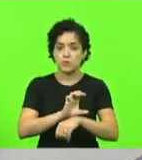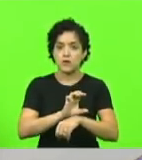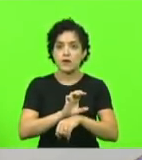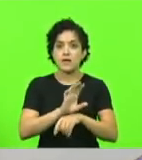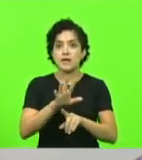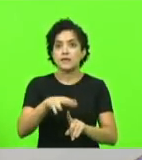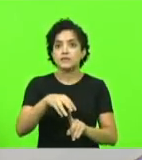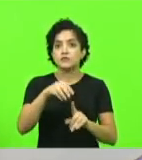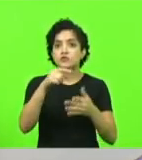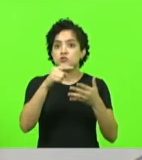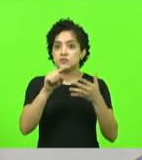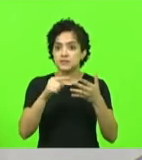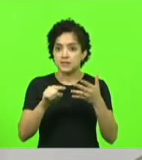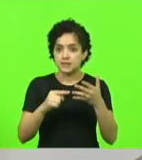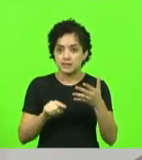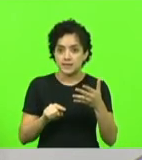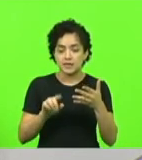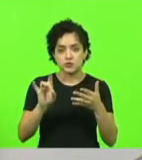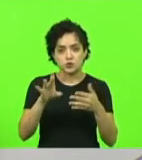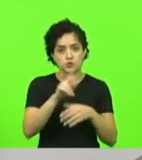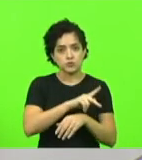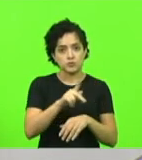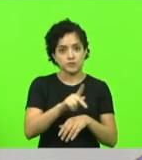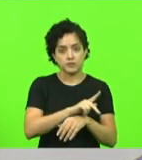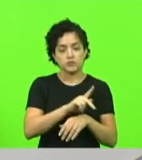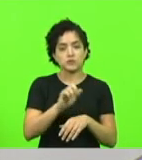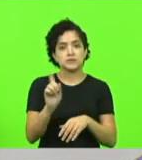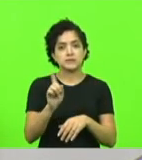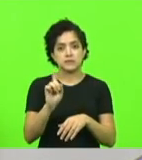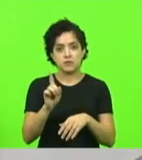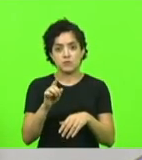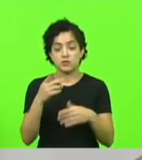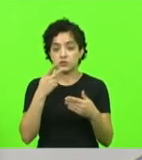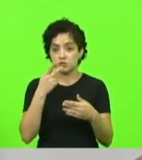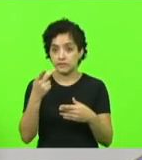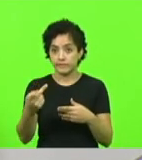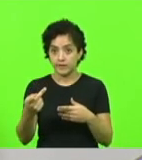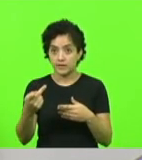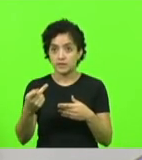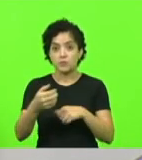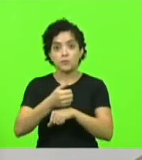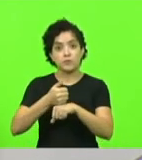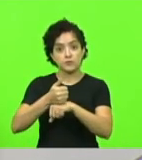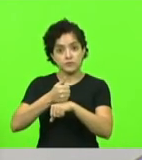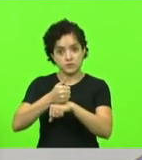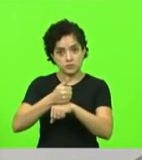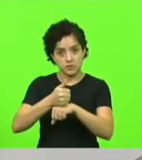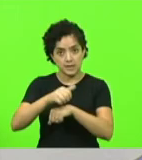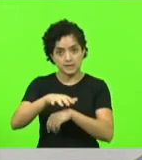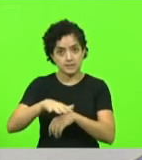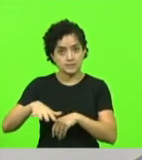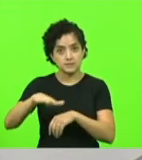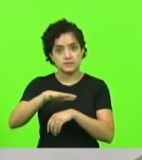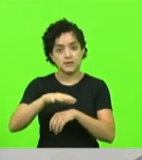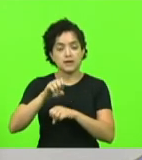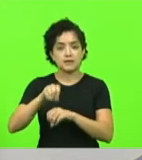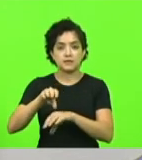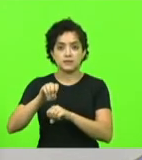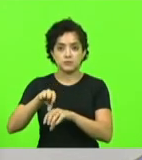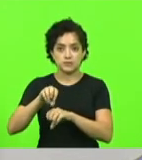nós não estamos falando só de professores, estamos falando de profissionais da educação, ou